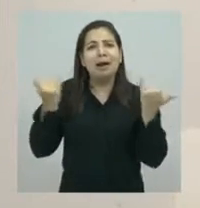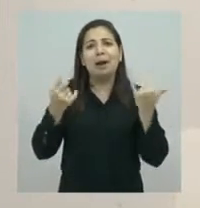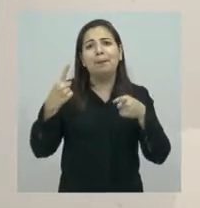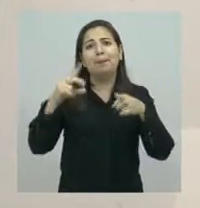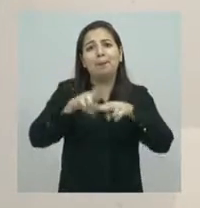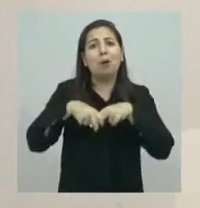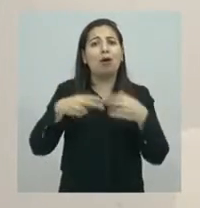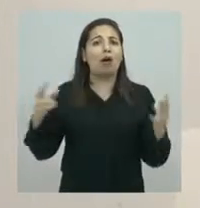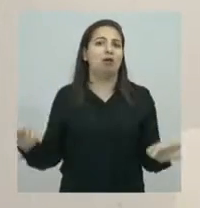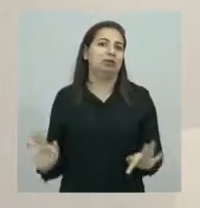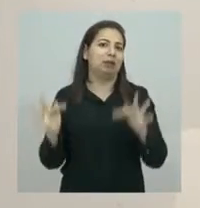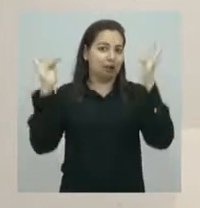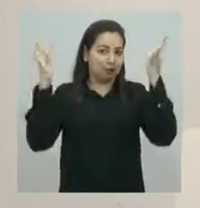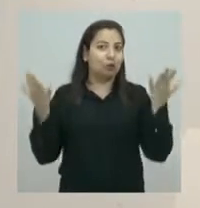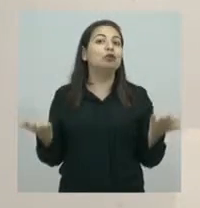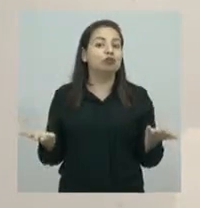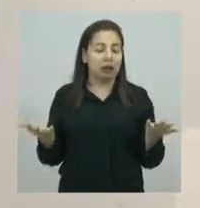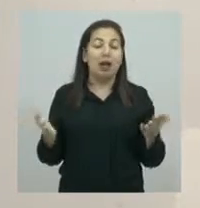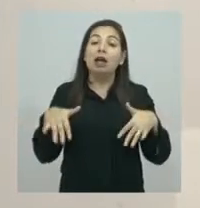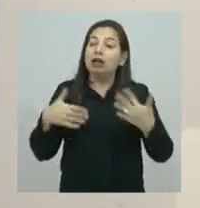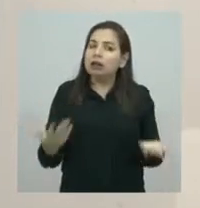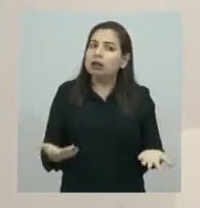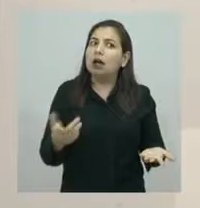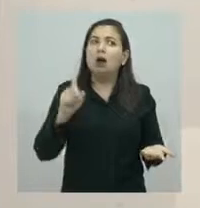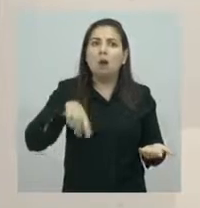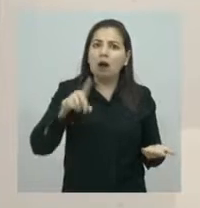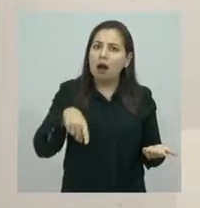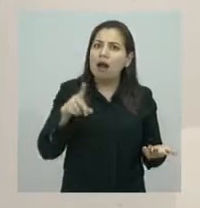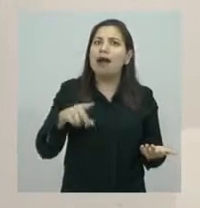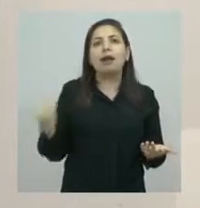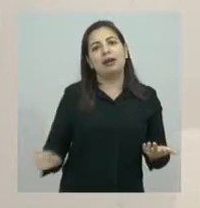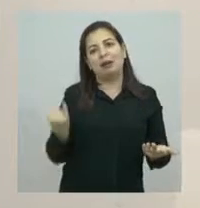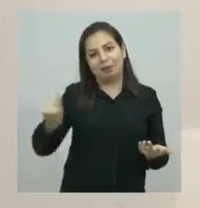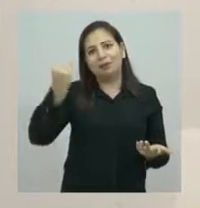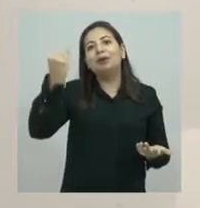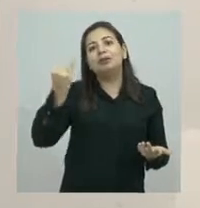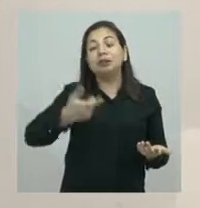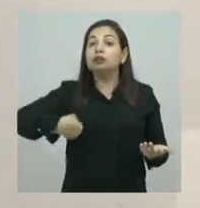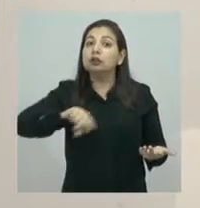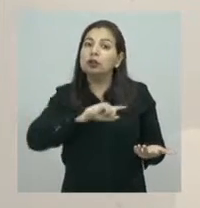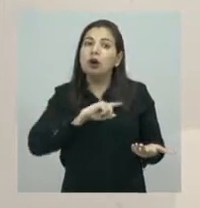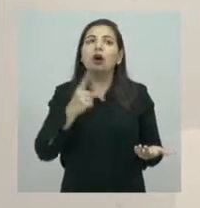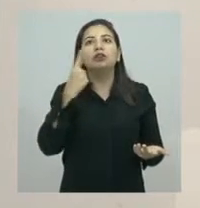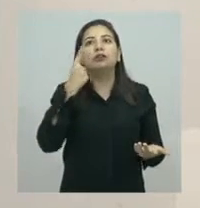isso é um fator importante para a gente lidar com isso. Então, essa questão